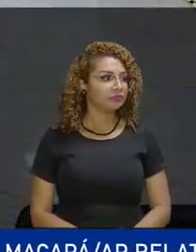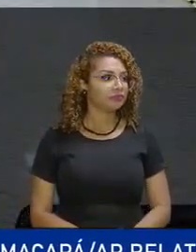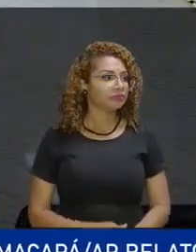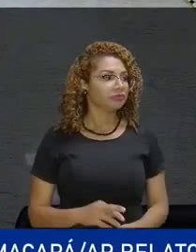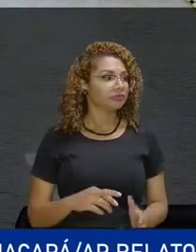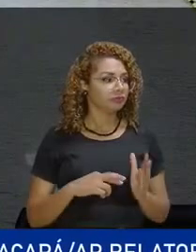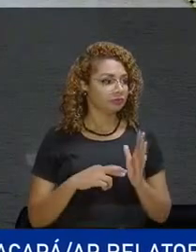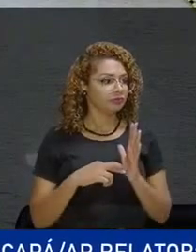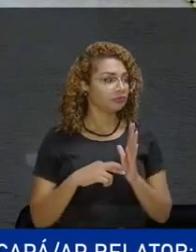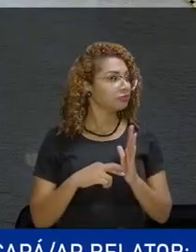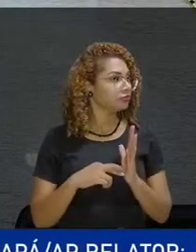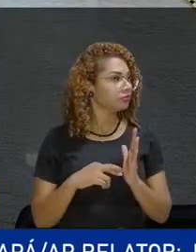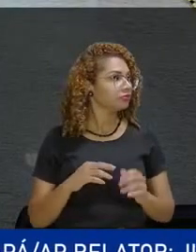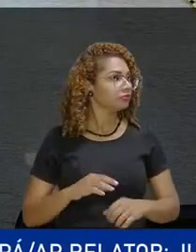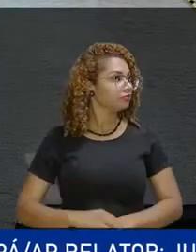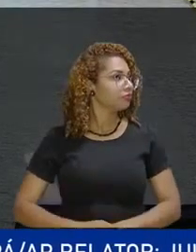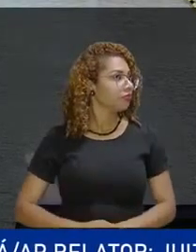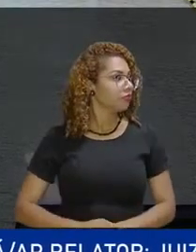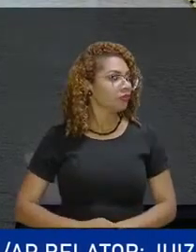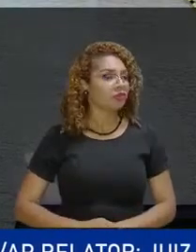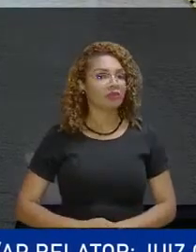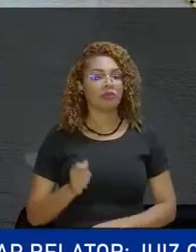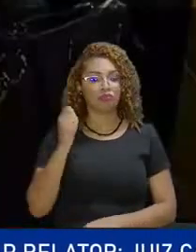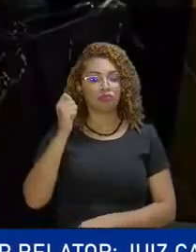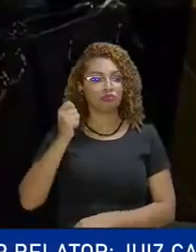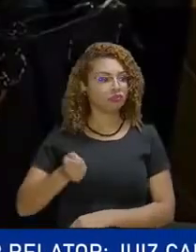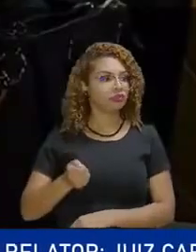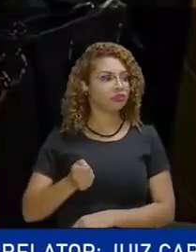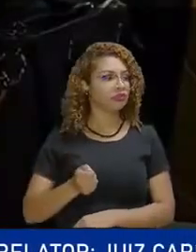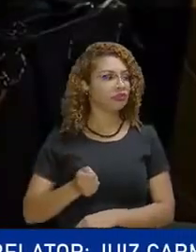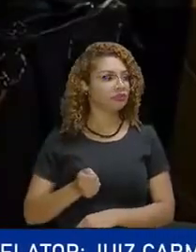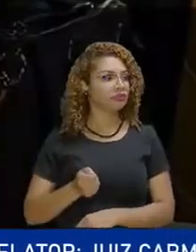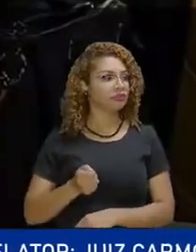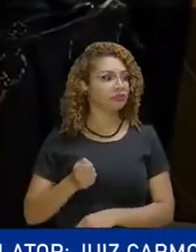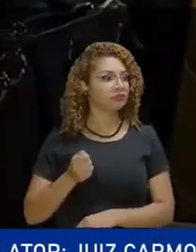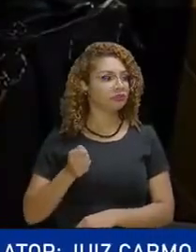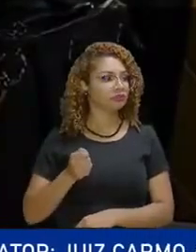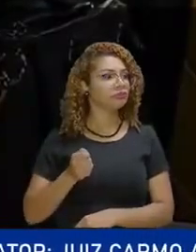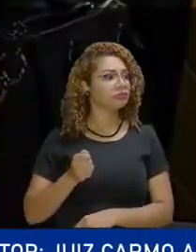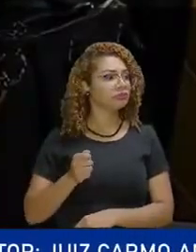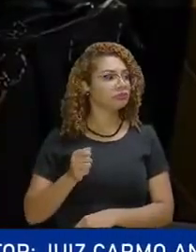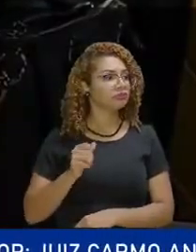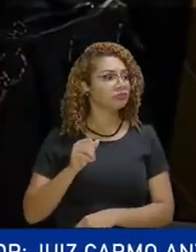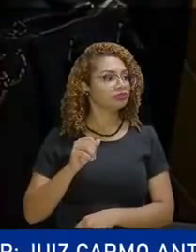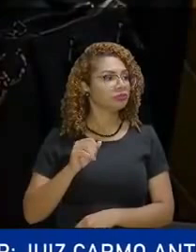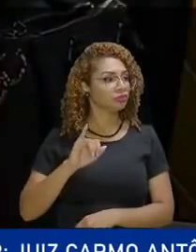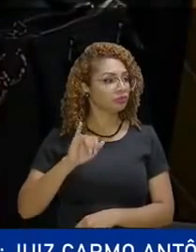Perfeito. Como vota a juíza Tina Souza? Excelentíssimo senhor presidente,